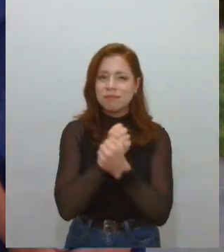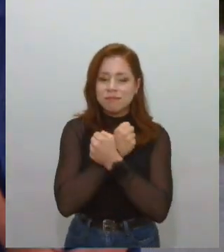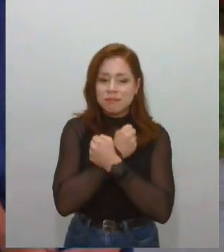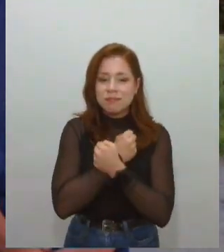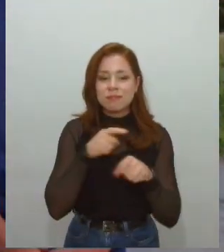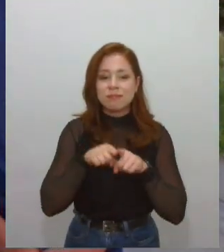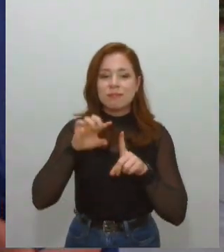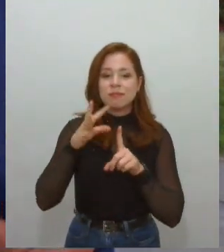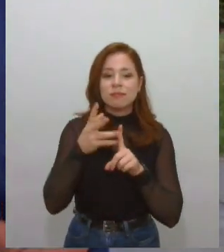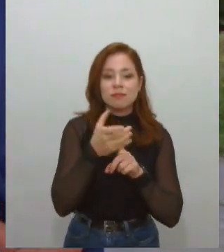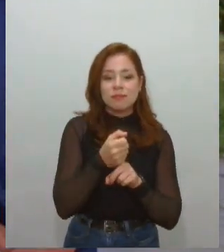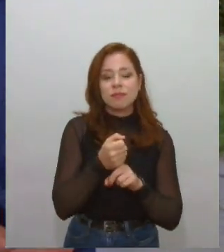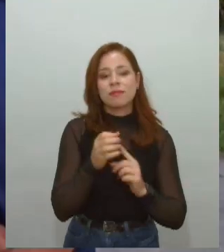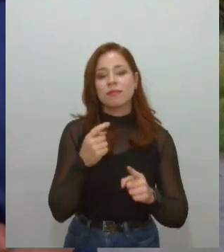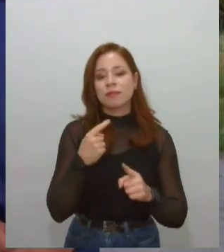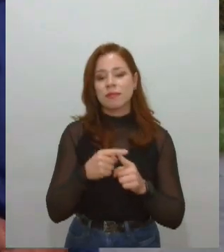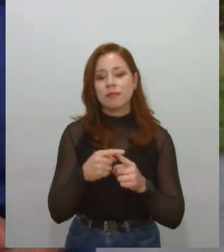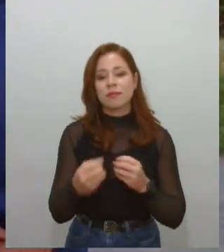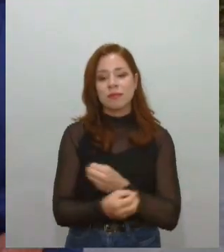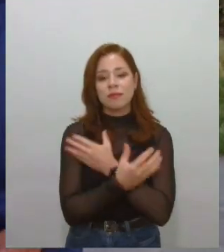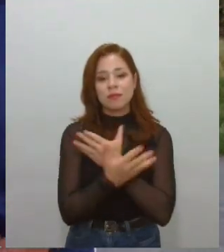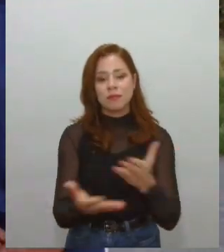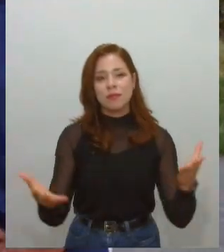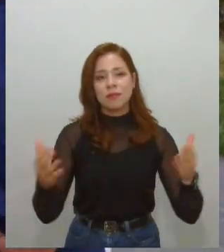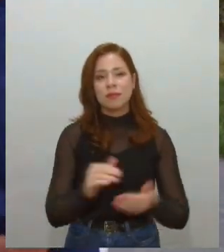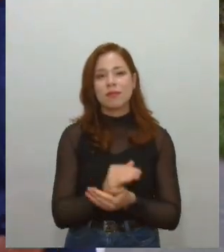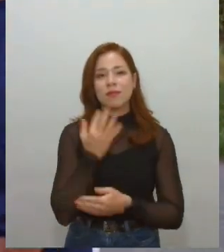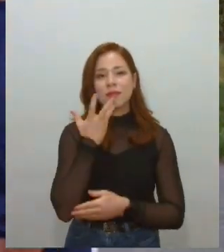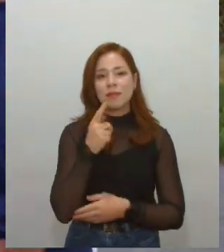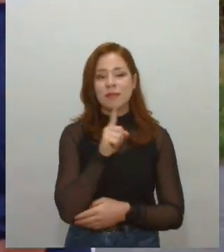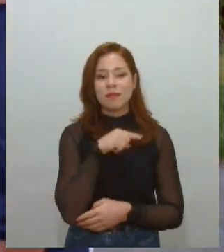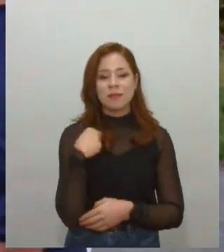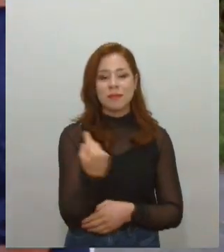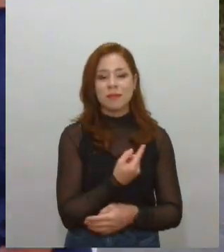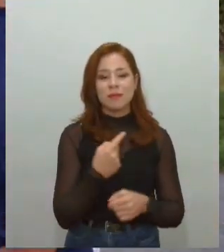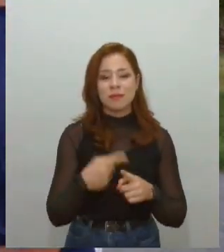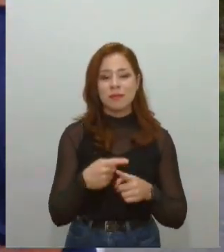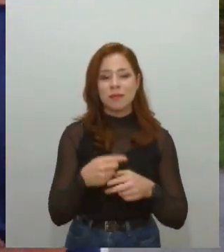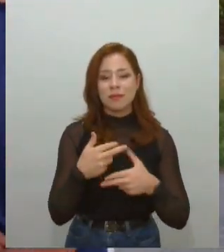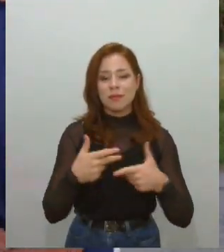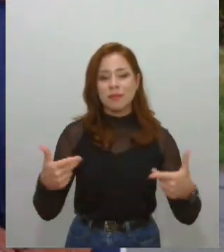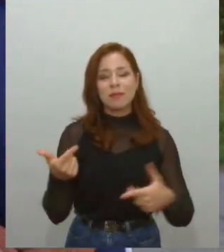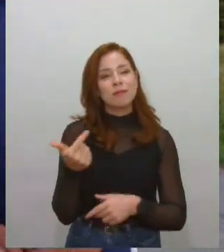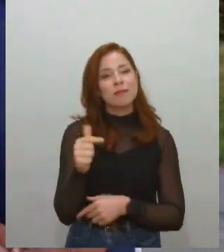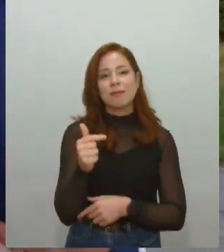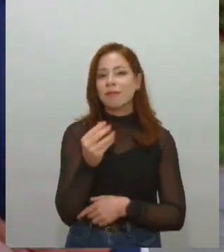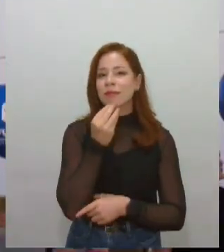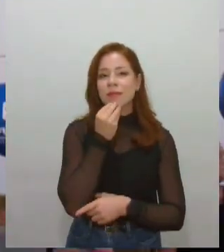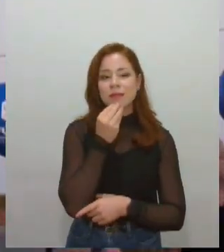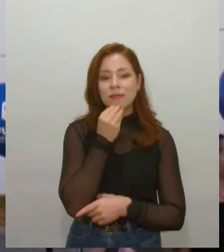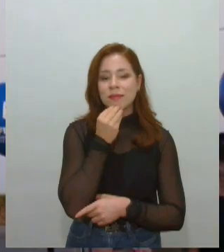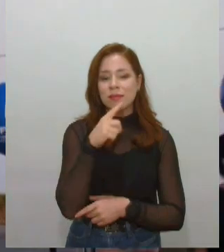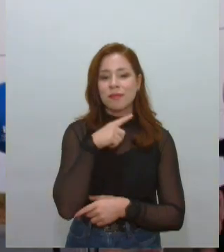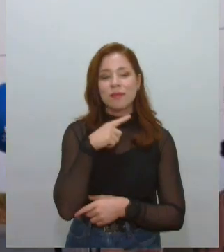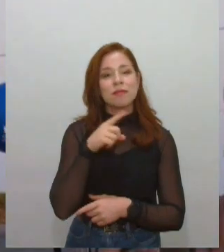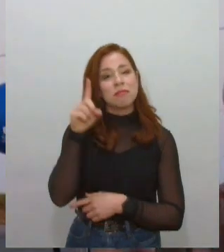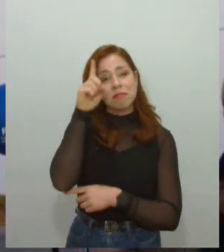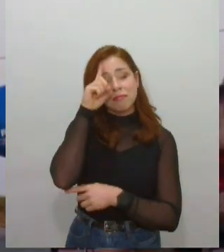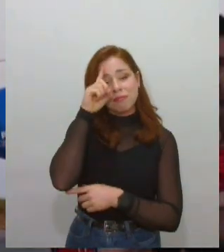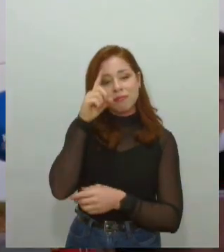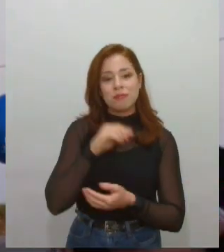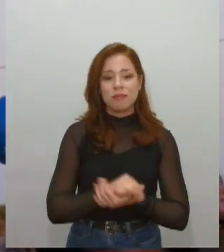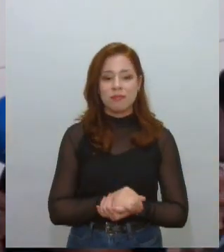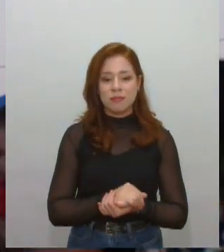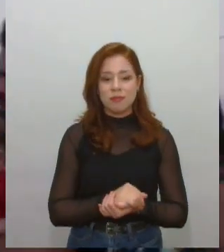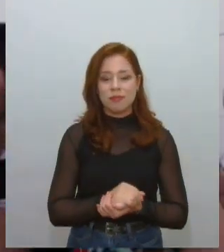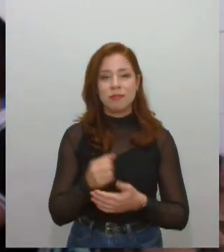por poder proporcionar isso para as nossas crianças, porque muitas delas não têm a oportunidade de ter isso no seu dia a dia. Com entrada gratuita